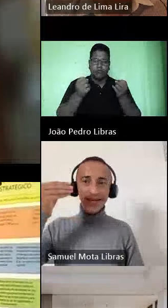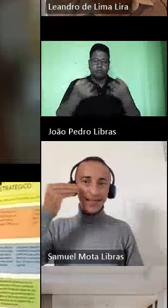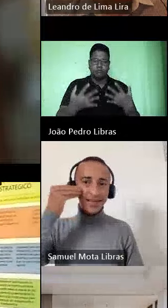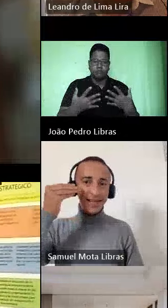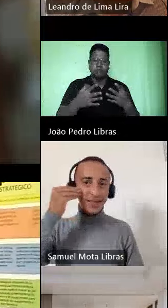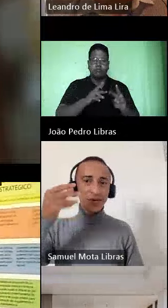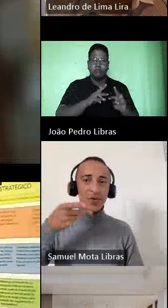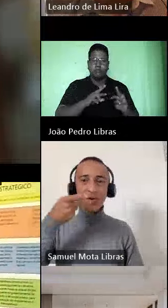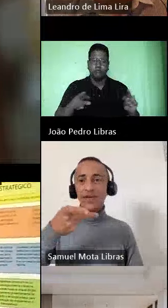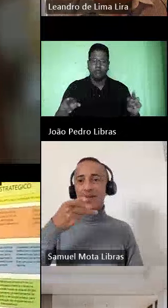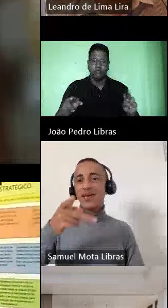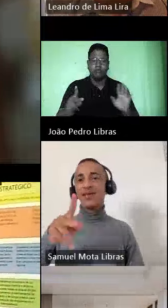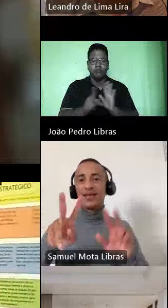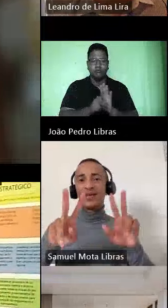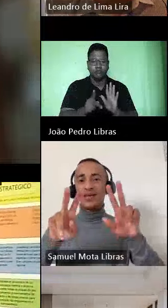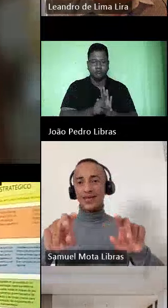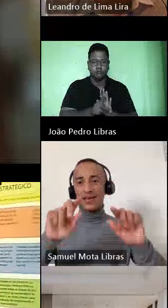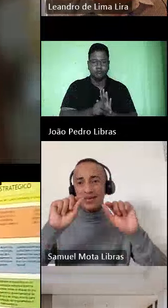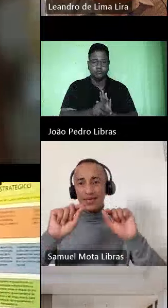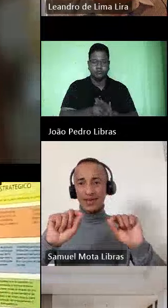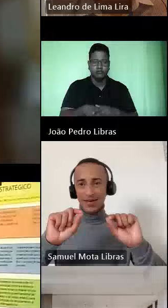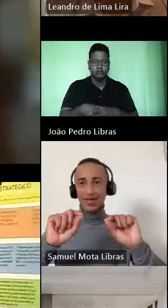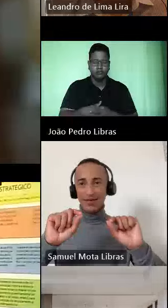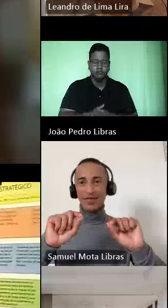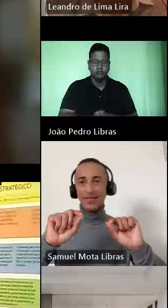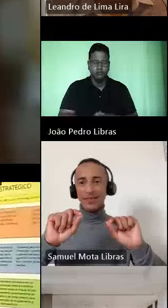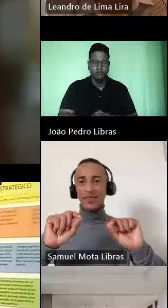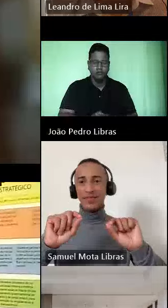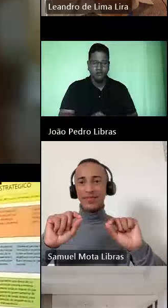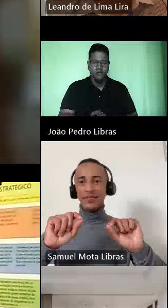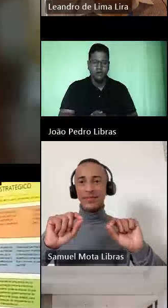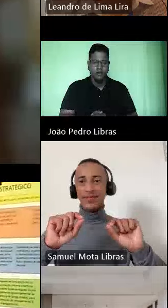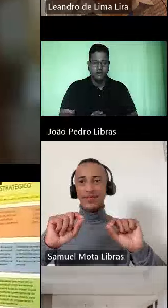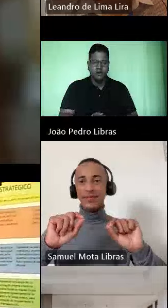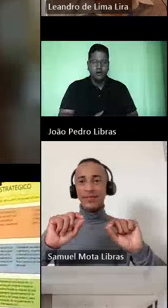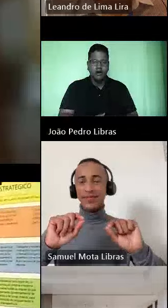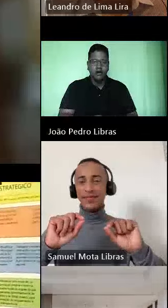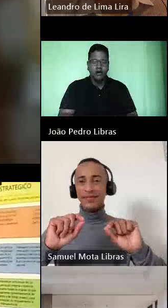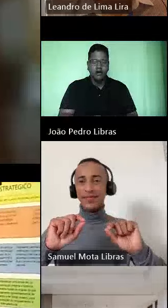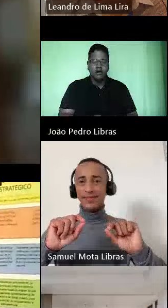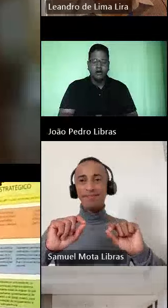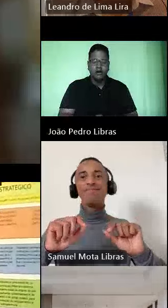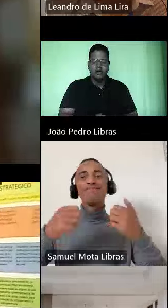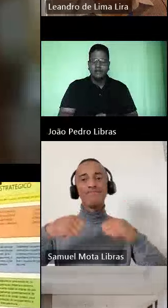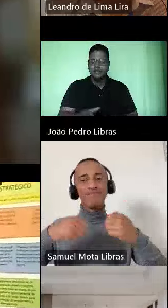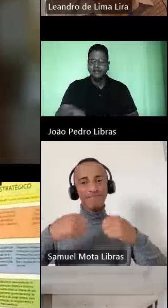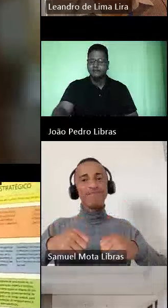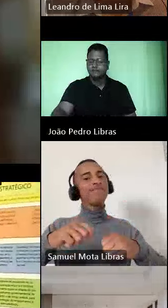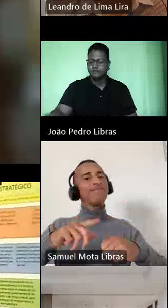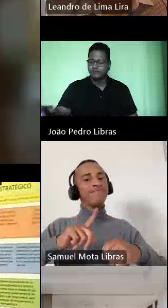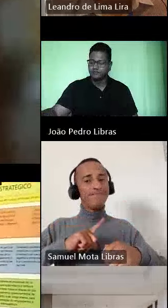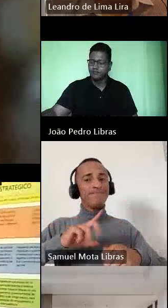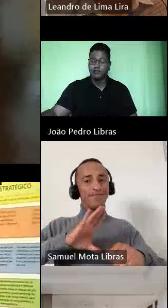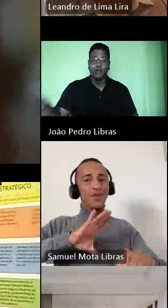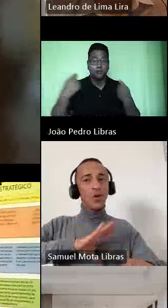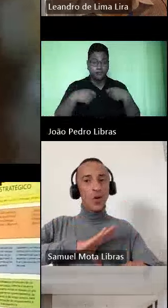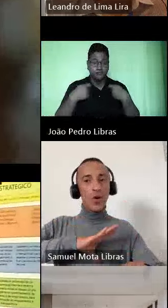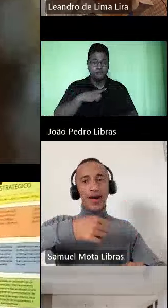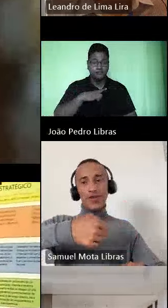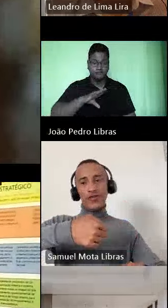assim eh Essa é É tem que ter um pouco de coragem mesmo pra gente né